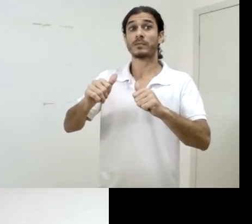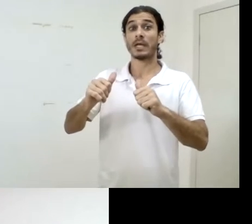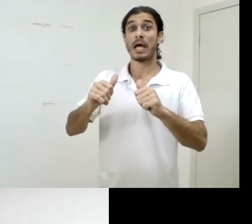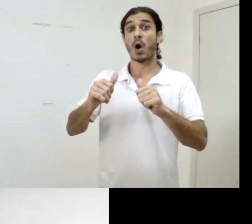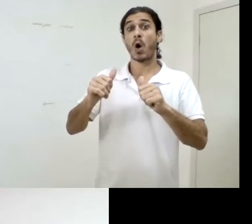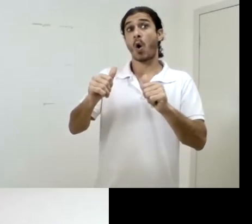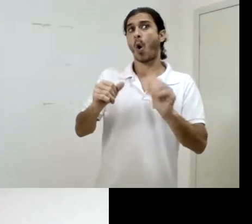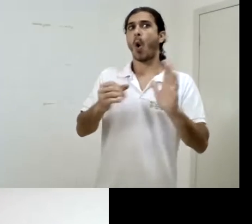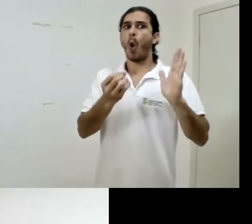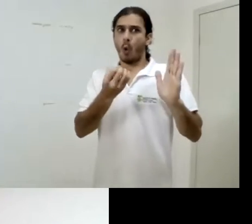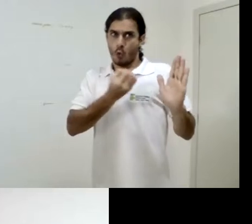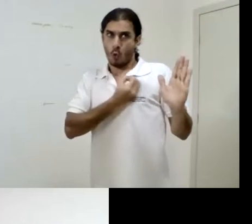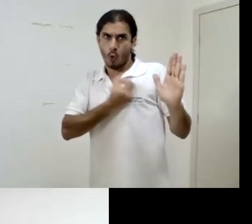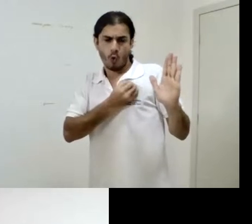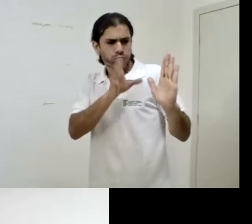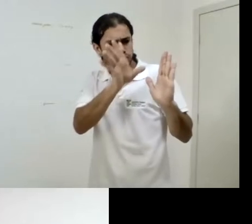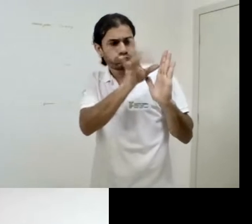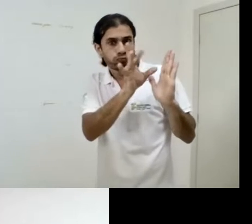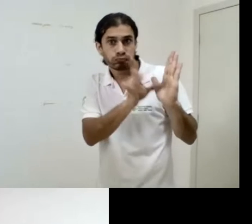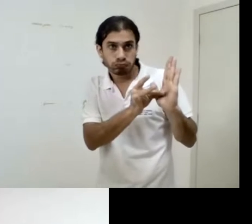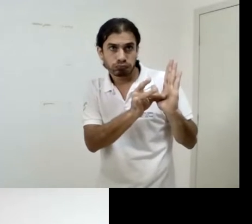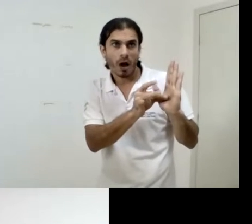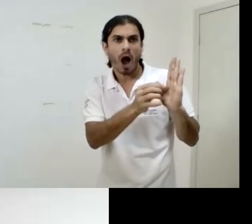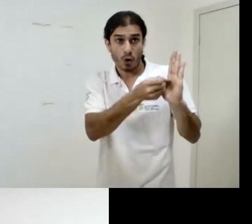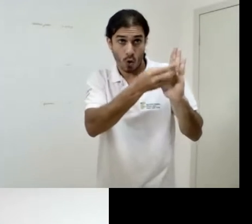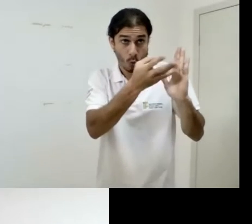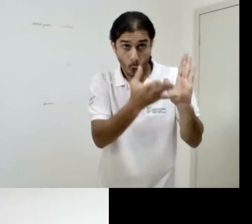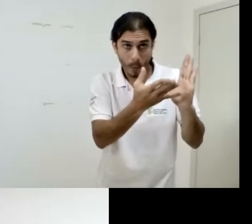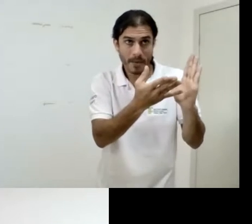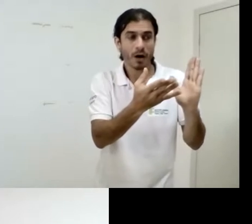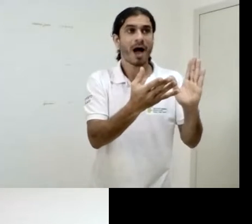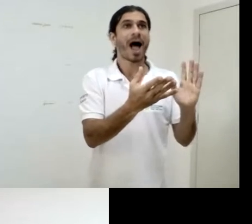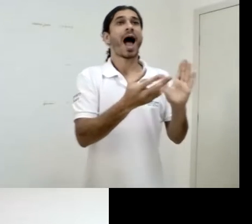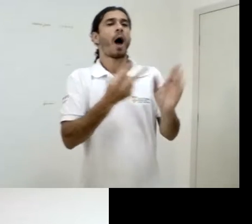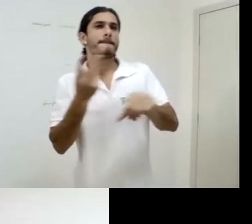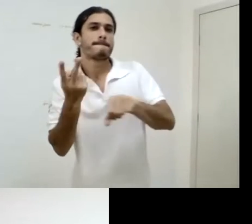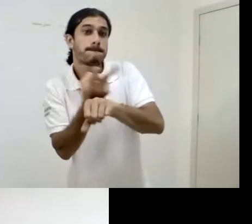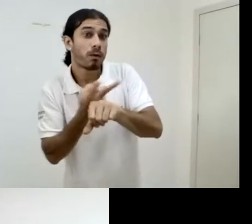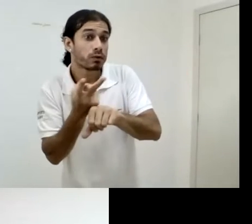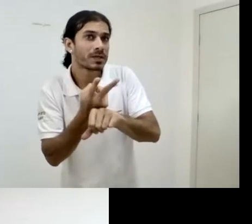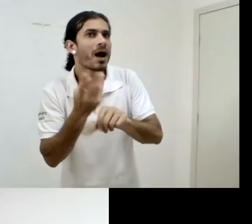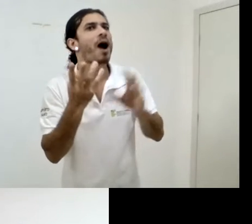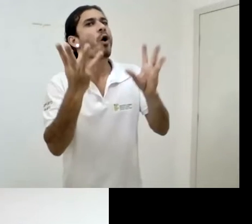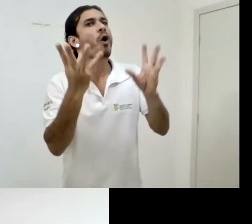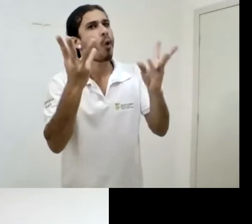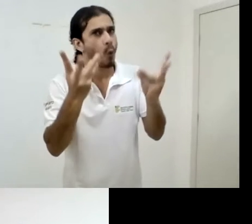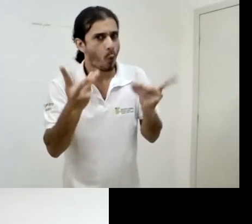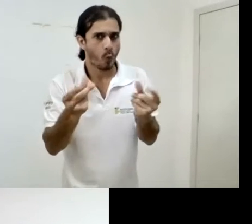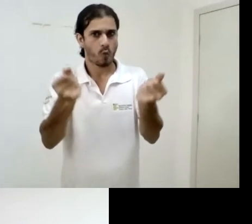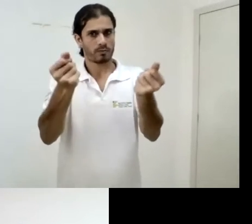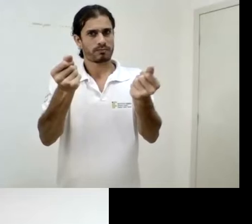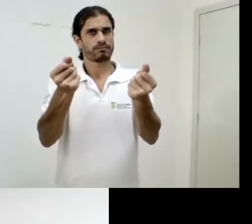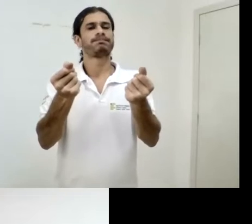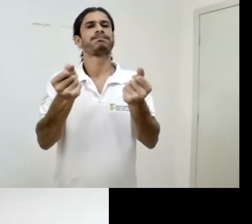assim, aos dados, não é? Sim. Não é uma transcrição apenas. Pulano disse isso, pulano disse aquilo. Não.